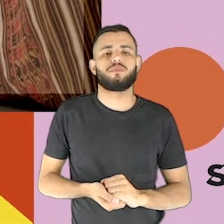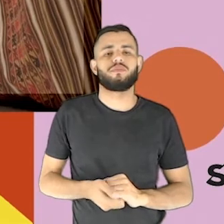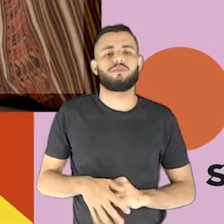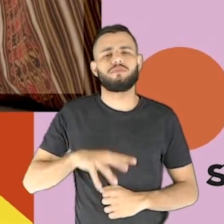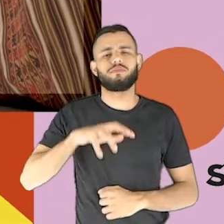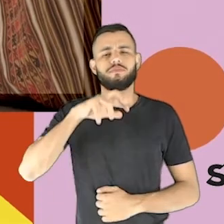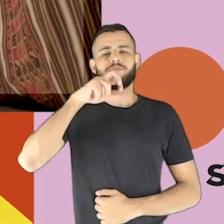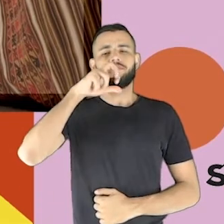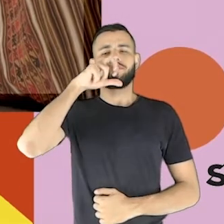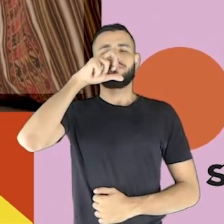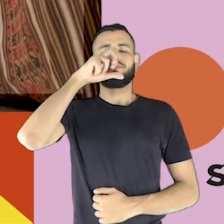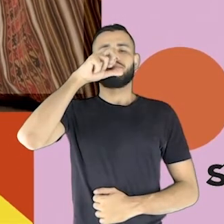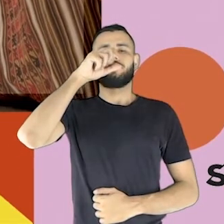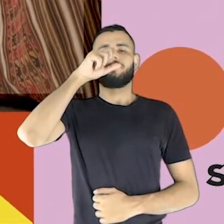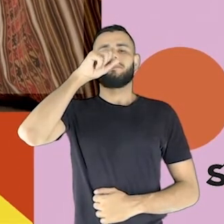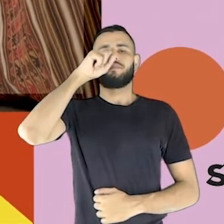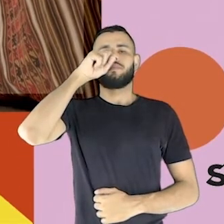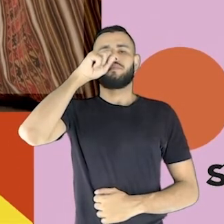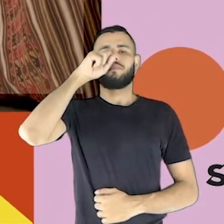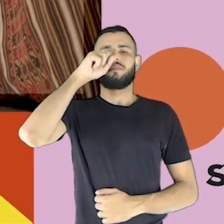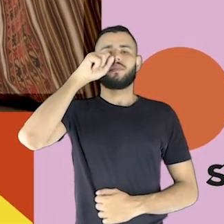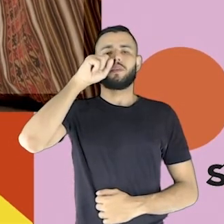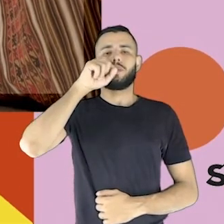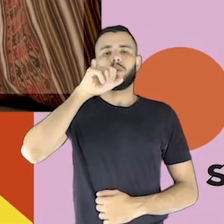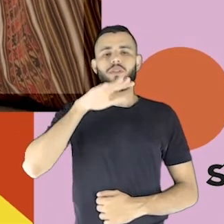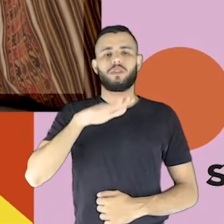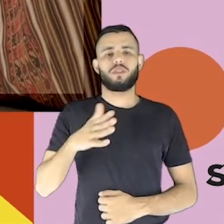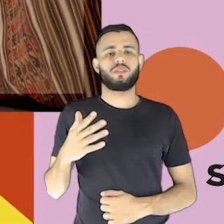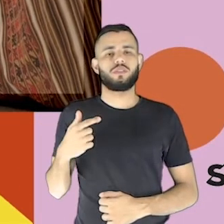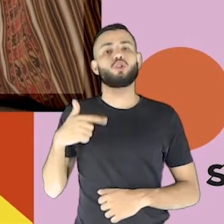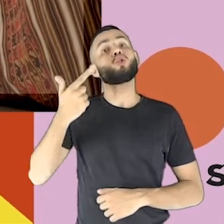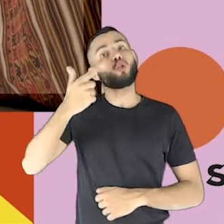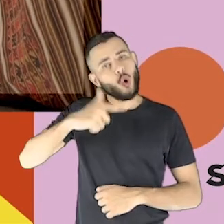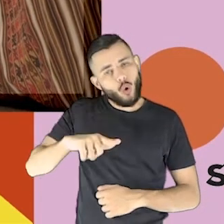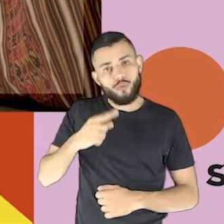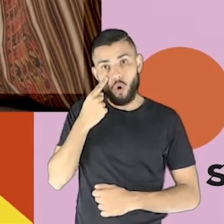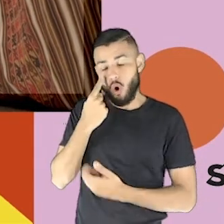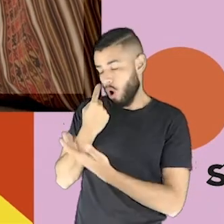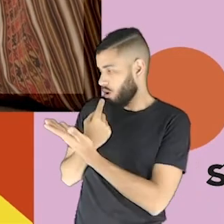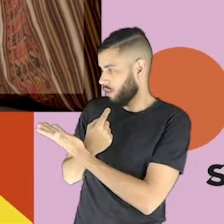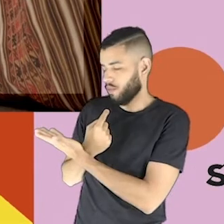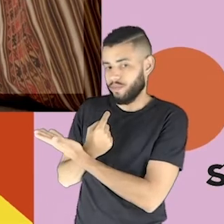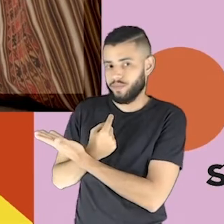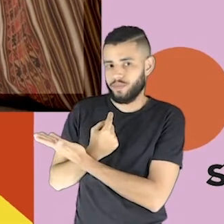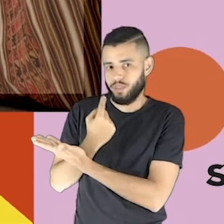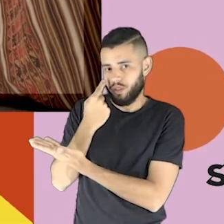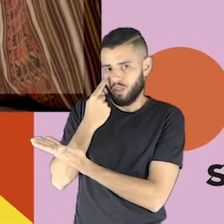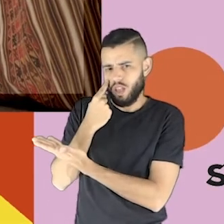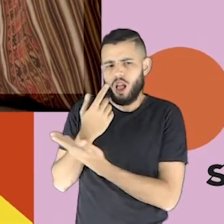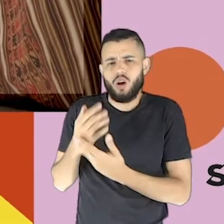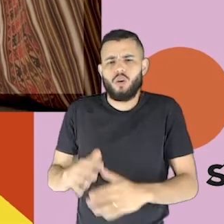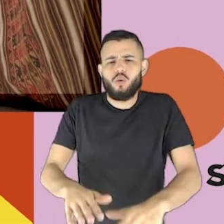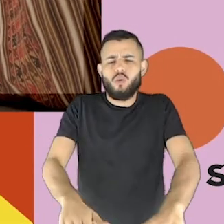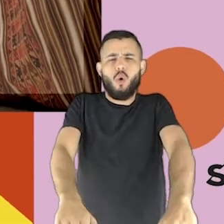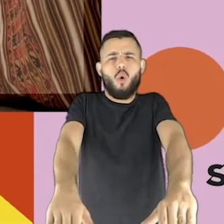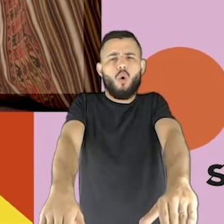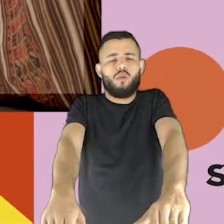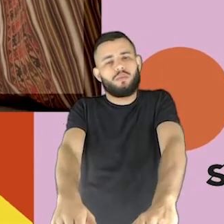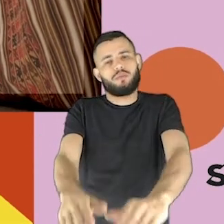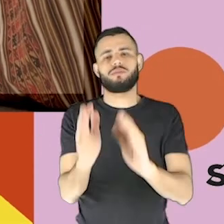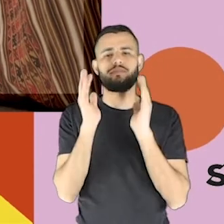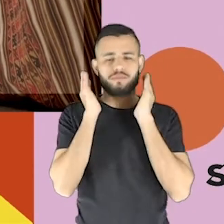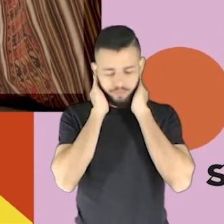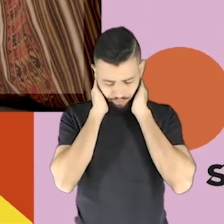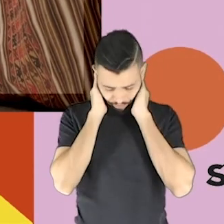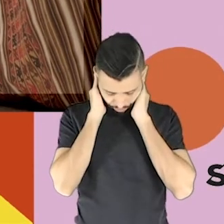Inspira, cresce. E desça à frente novamente. Relaxa seus braços, solta os ombros, solta a cervical, libera bem.